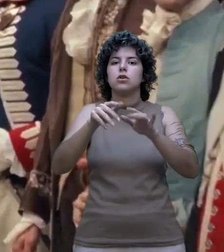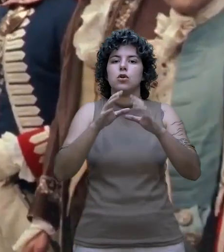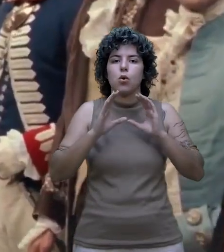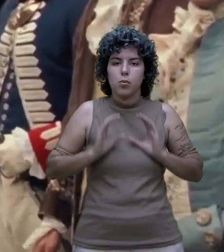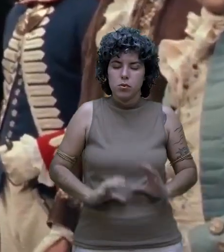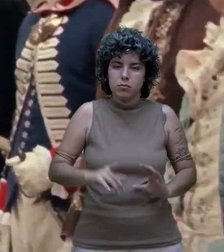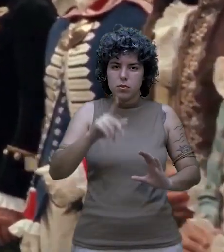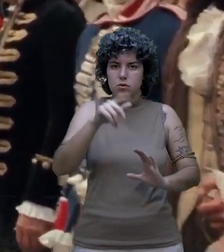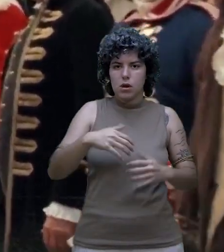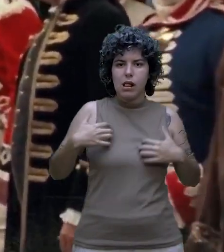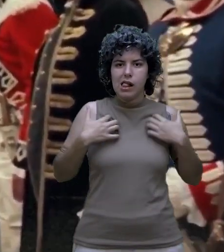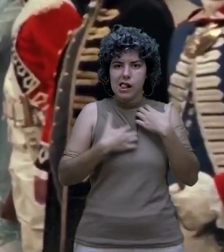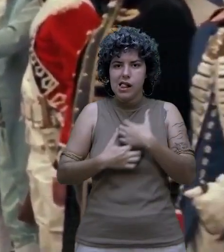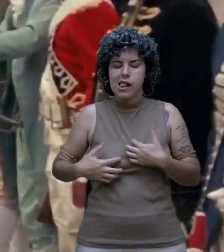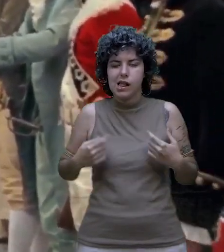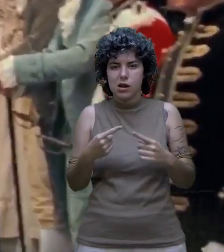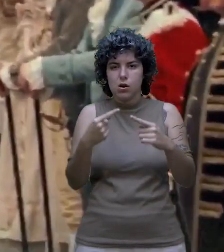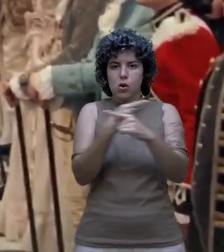francesa.